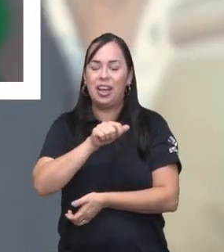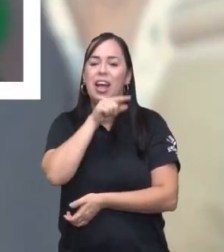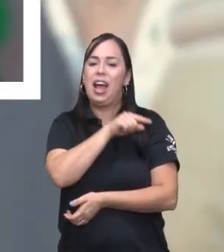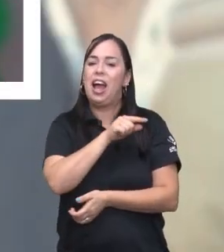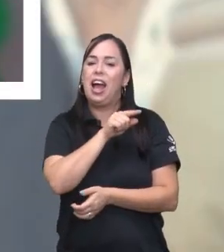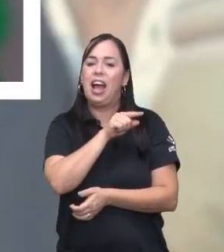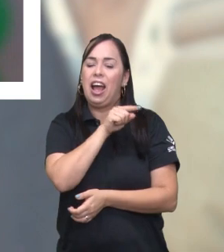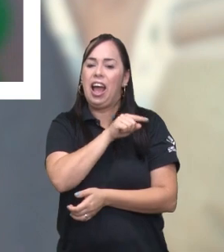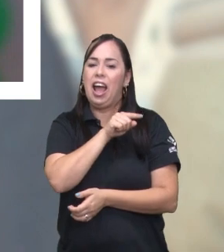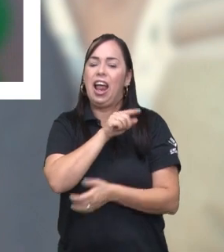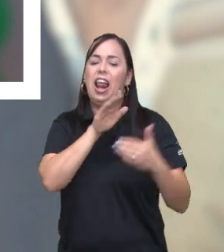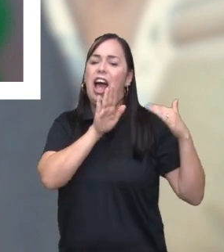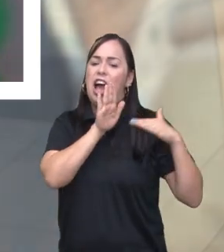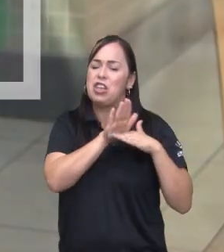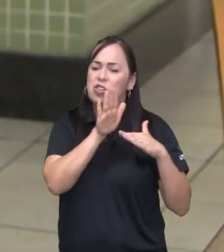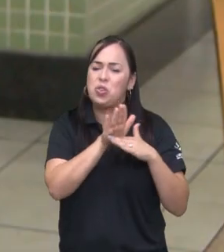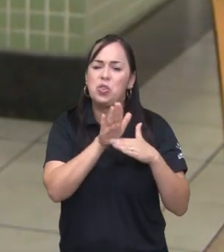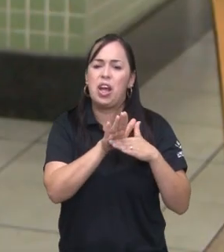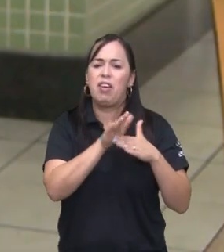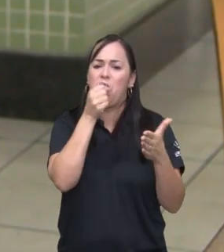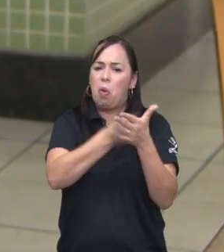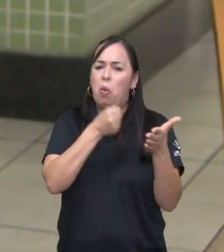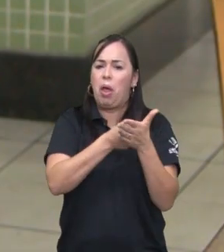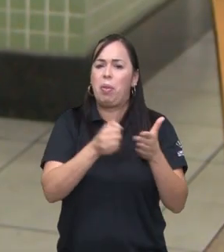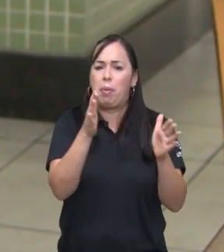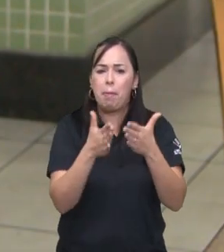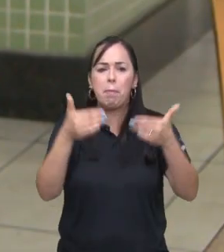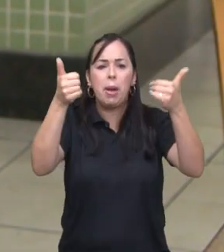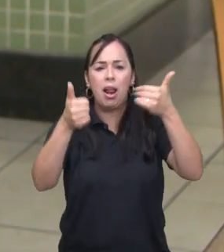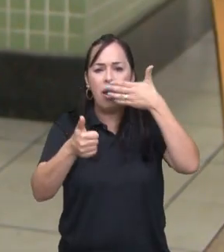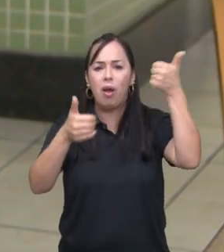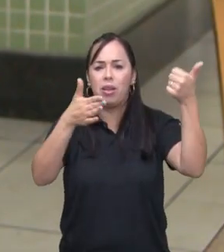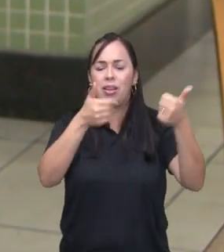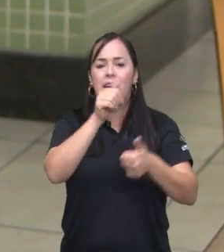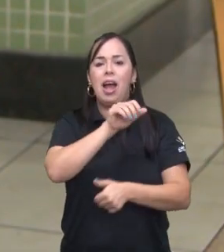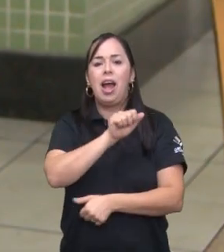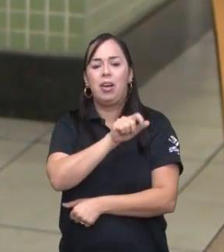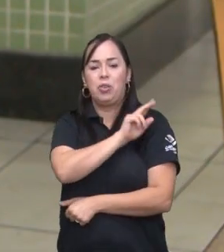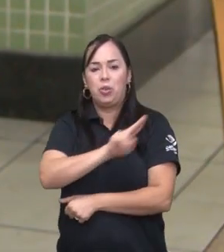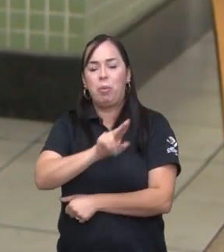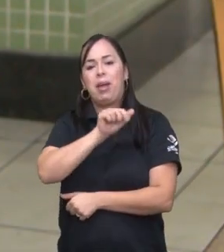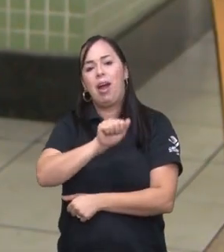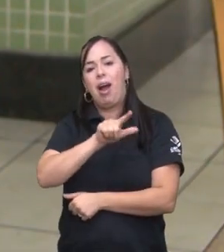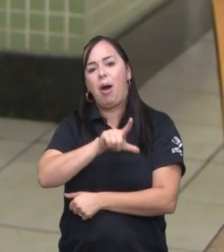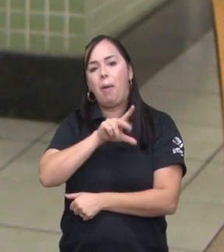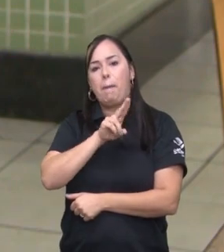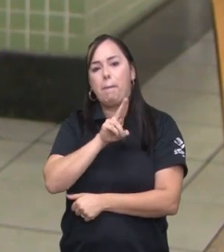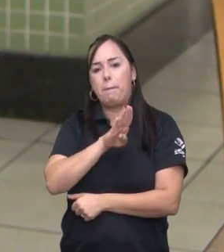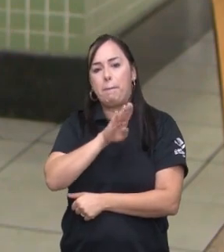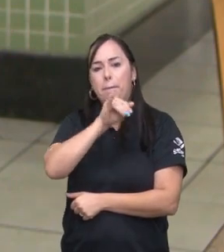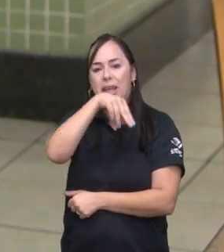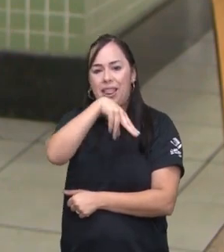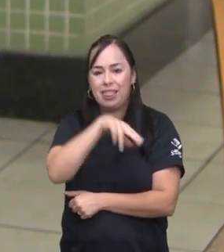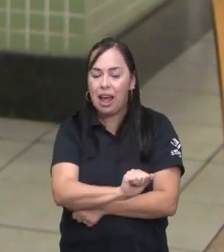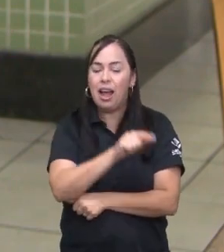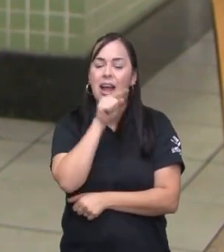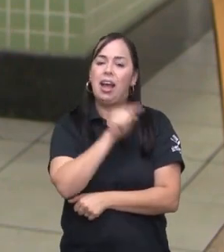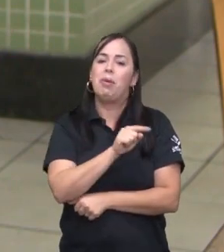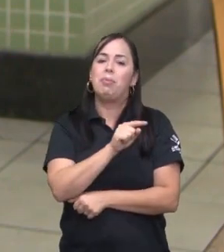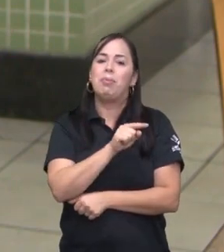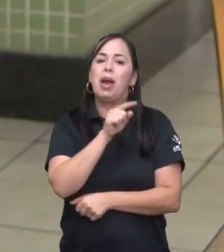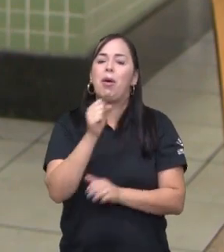sempre lutando por melhoria, sabe? Então, assim, a Dona Albina, a gente tem ela aqui como uma lenda aqui pra gente aqui. Foi